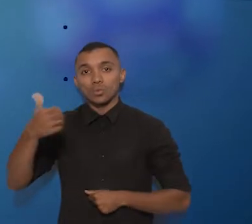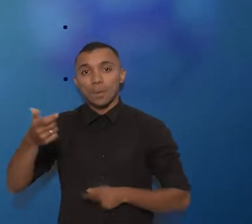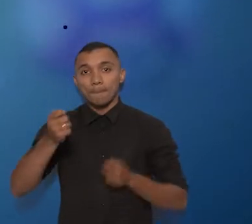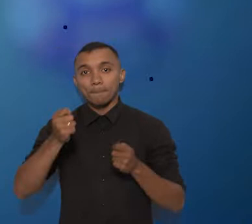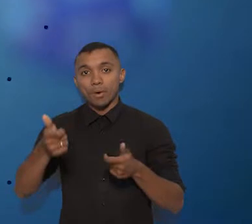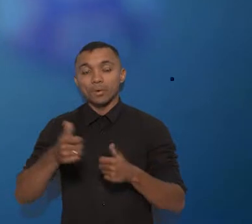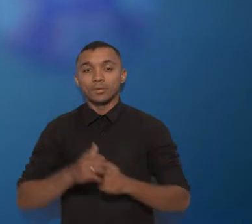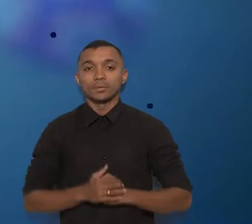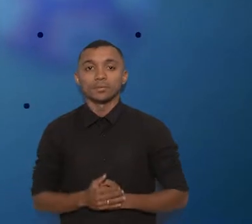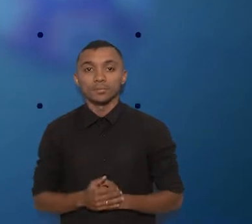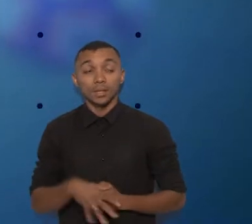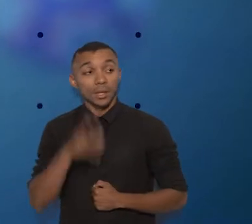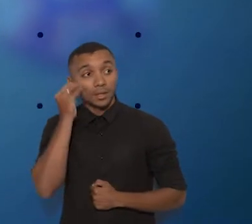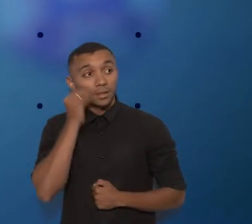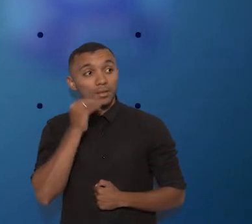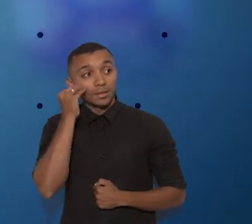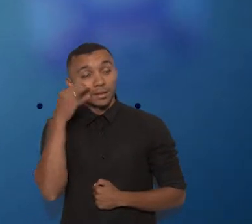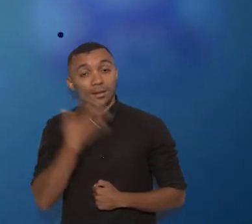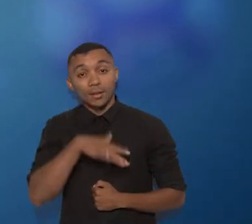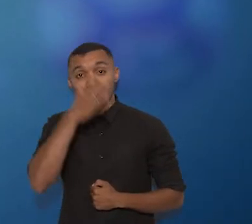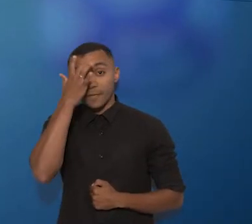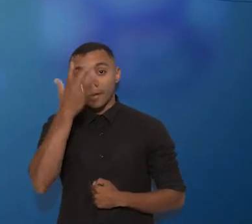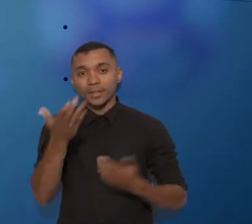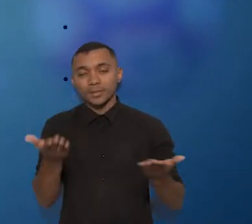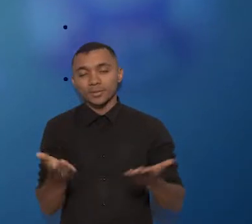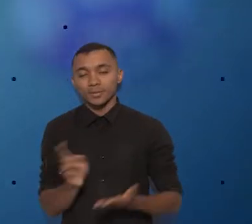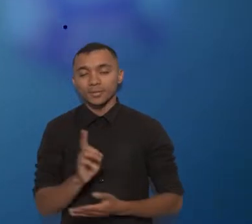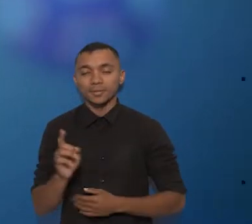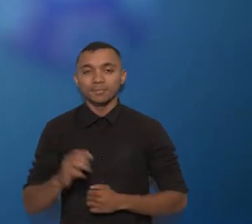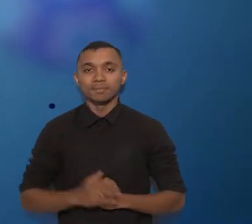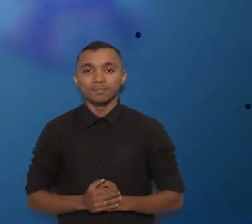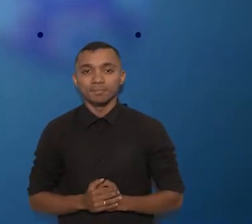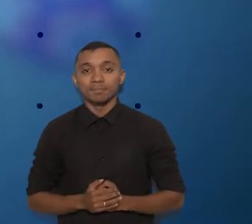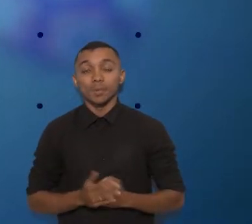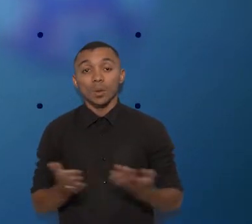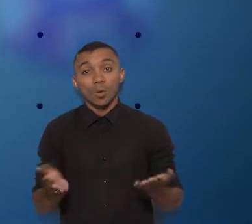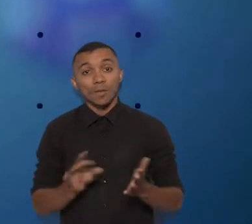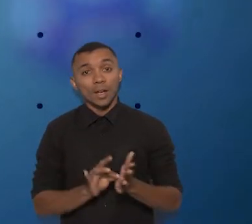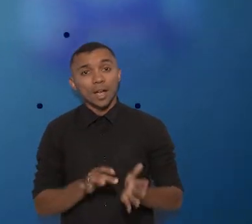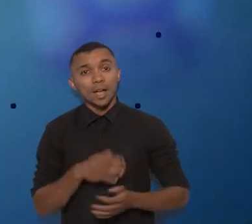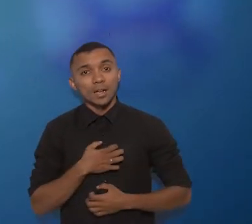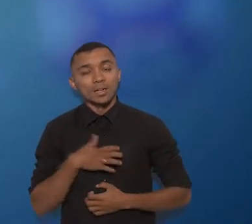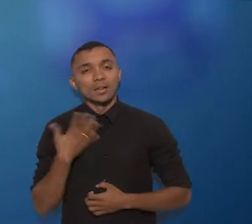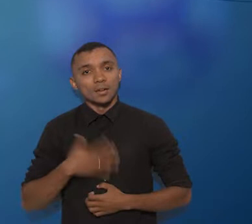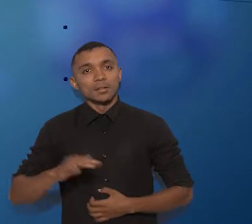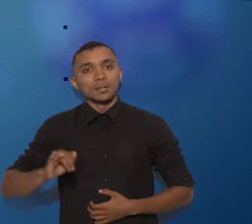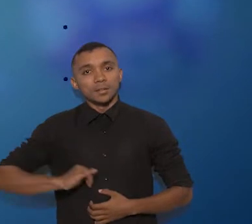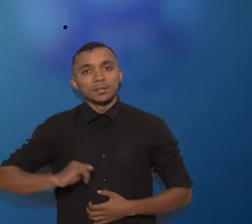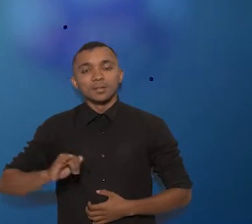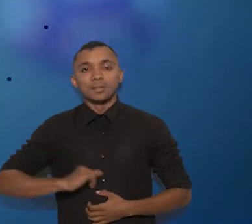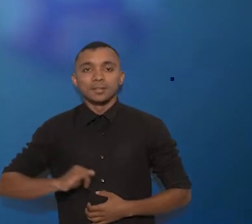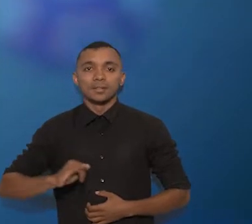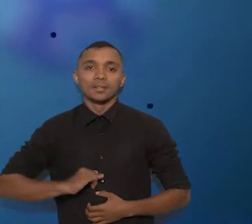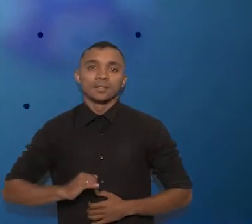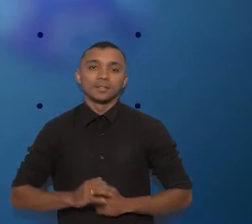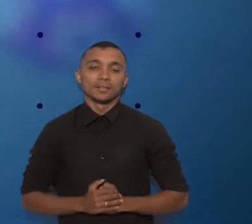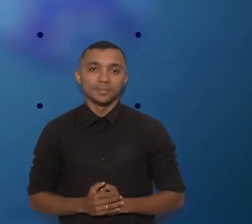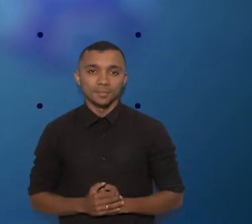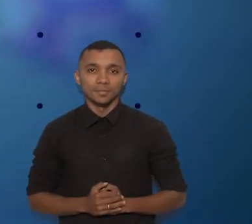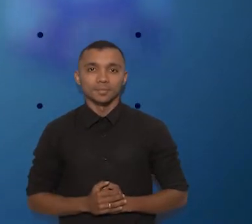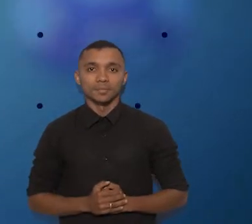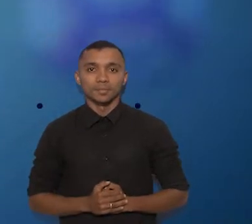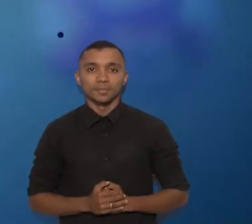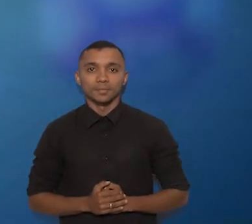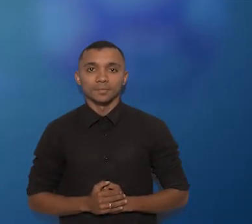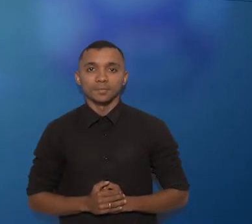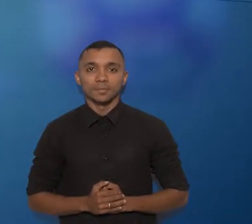Tô tentando, né? Tá difícil. Não tá fácil, viu, PC? Hoje eu tô sofrendo com a situação. Não tá fácil, não. Como diria aquele memezinho, eu não